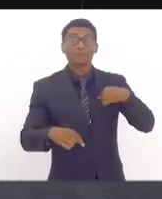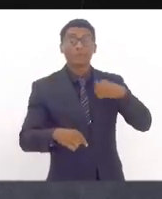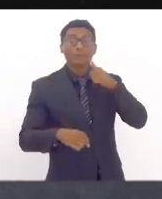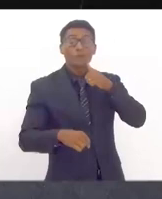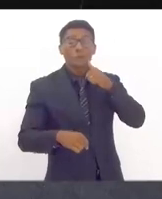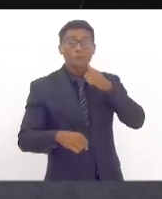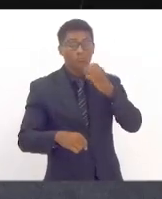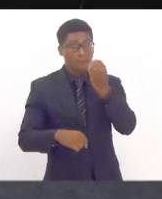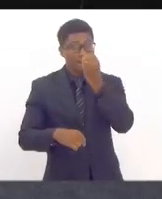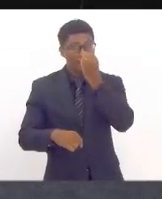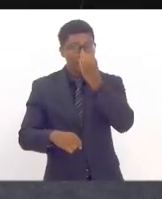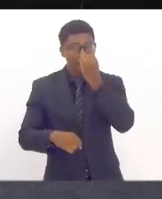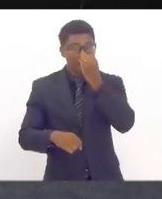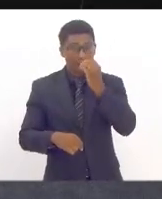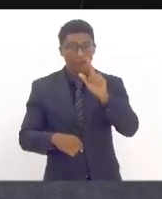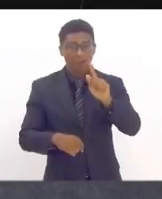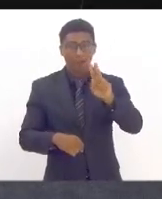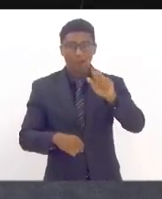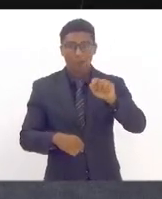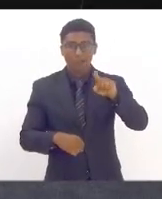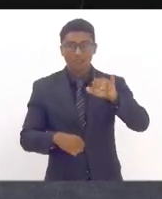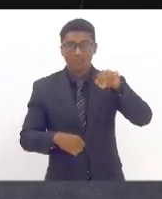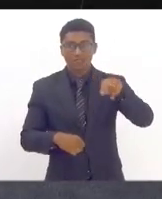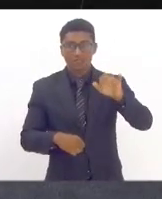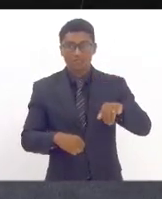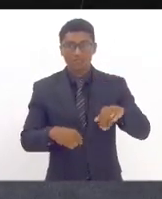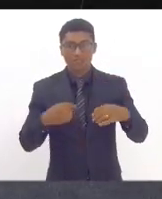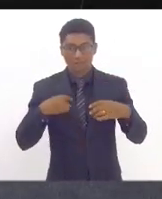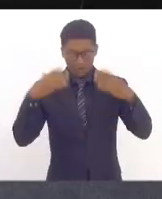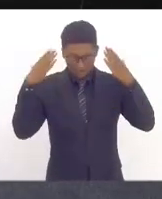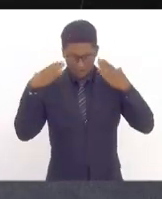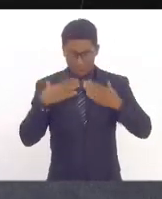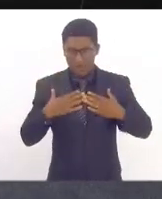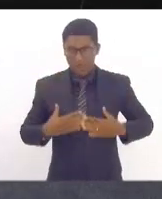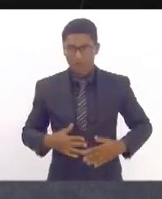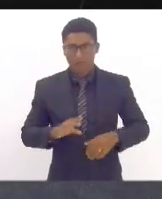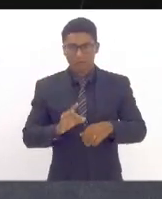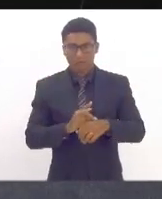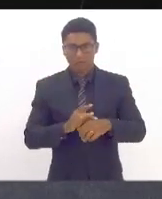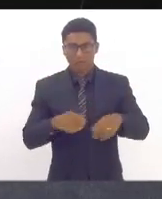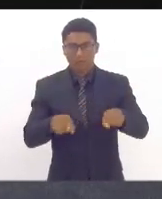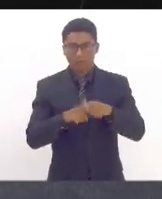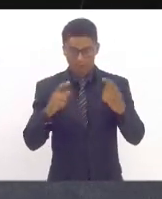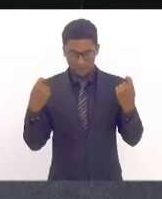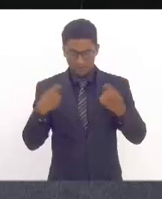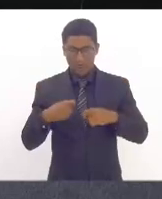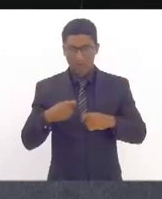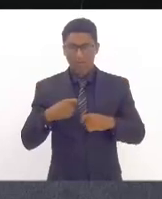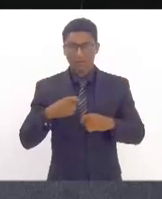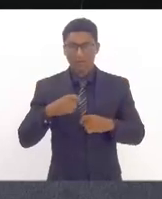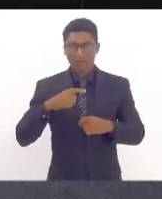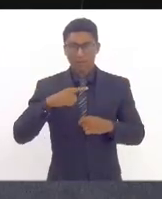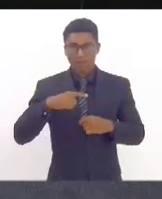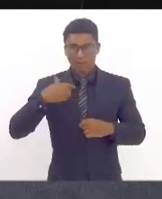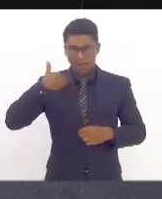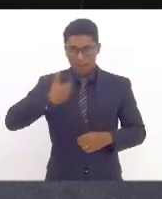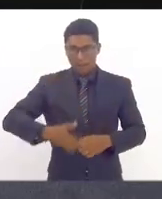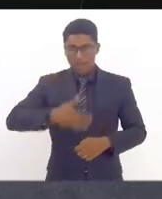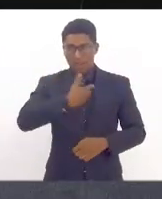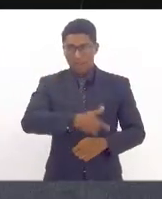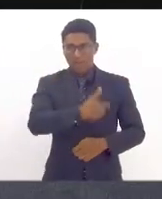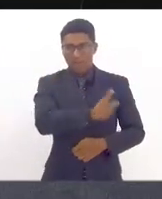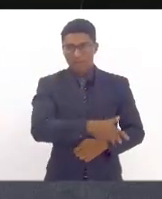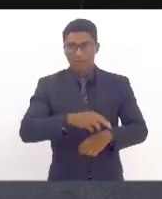guaxinim eu estou vestindo um vestido preto por cima um vestido listrado cheio de paetê assim roxo azul